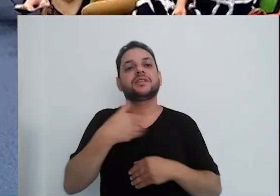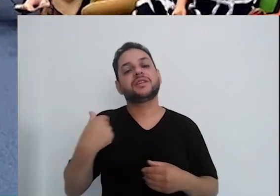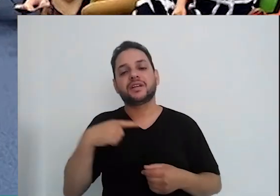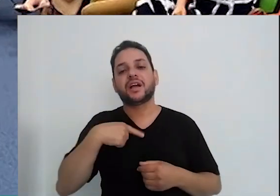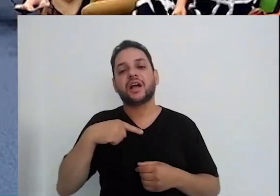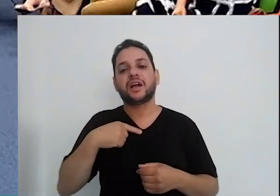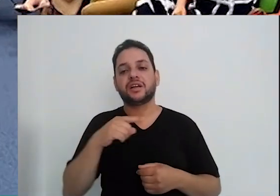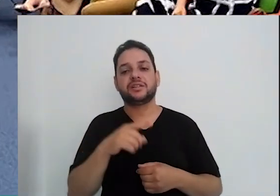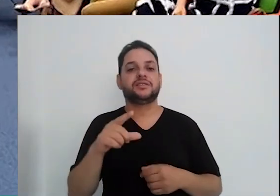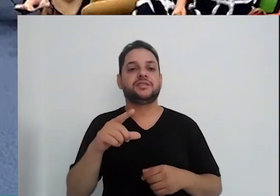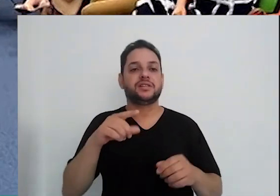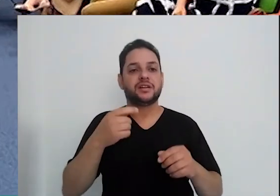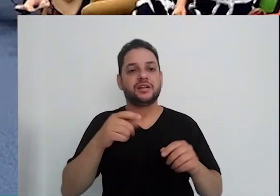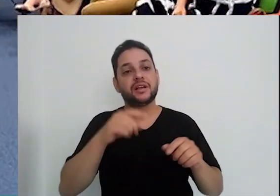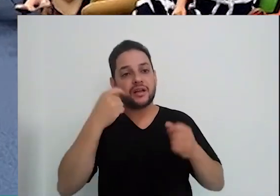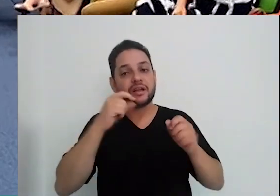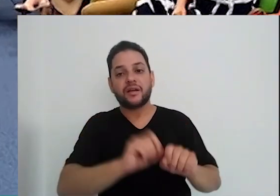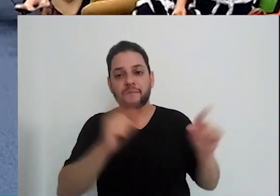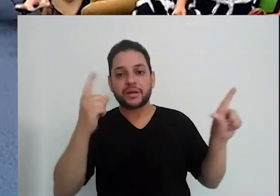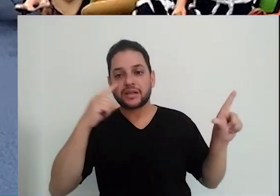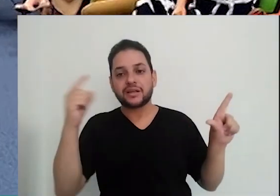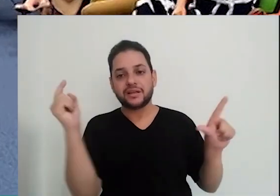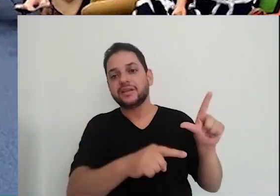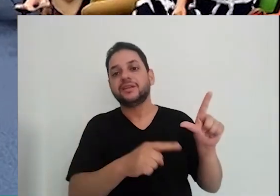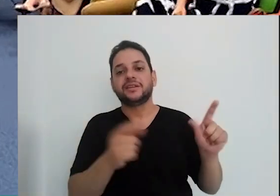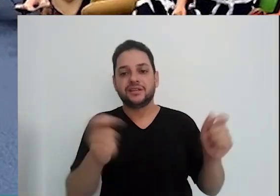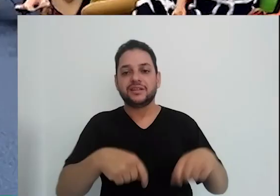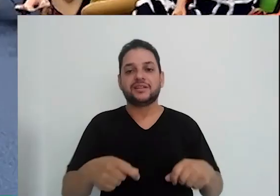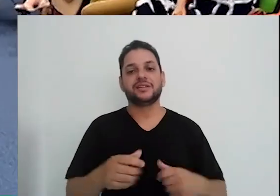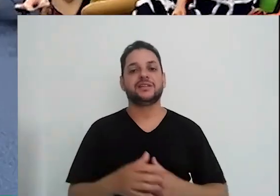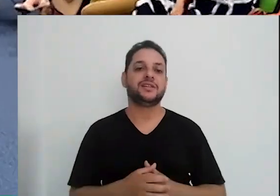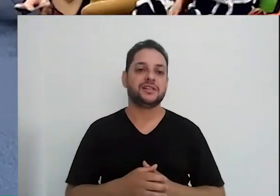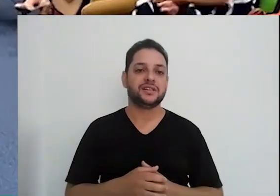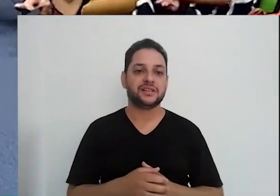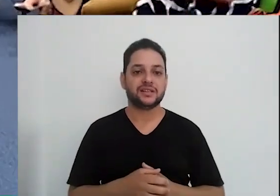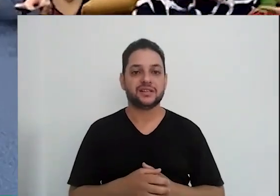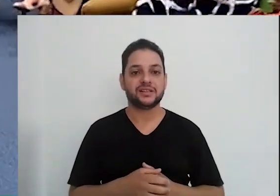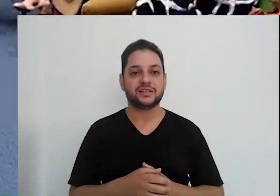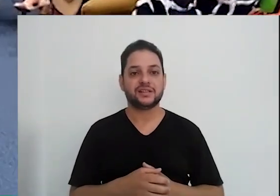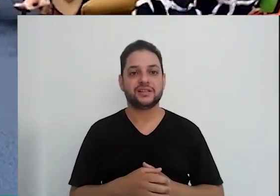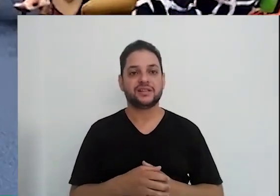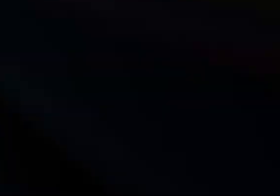para ouvir para ouvir histórias obrigada Obrigada a você